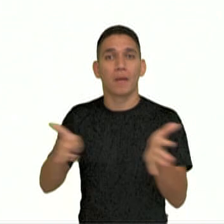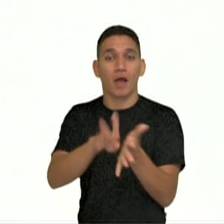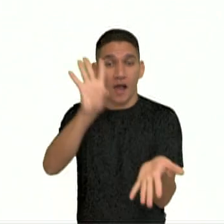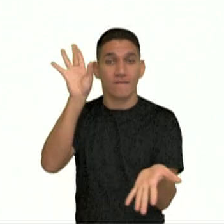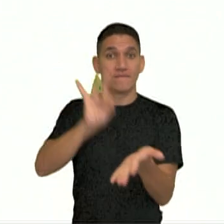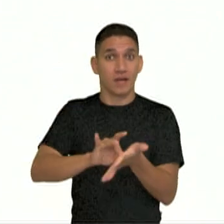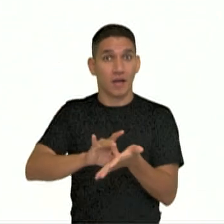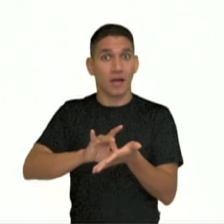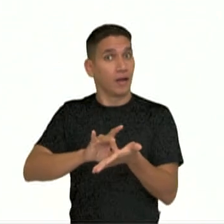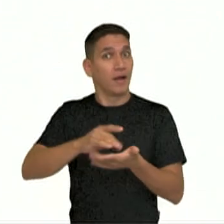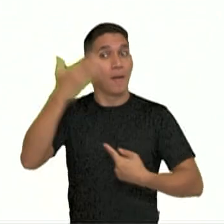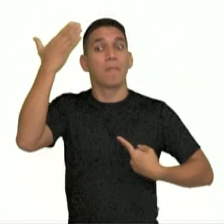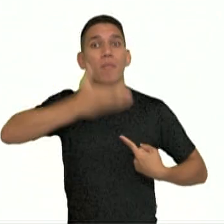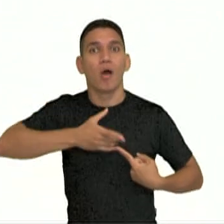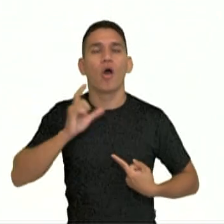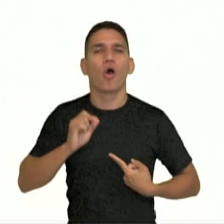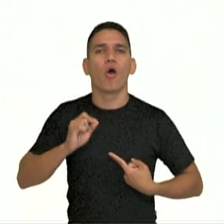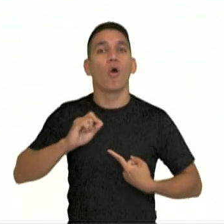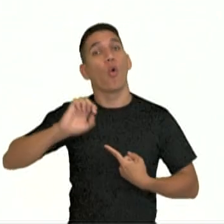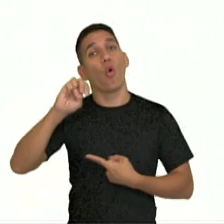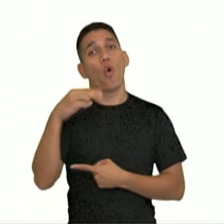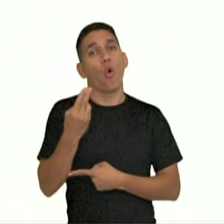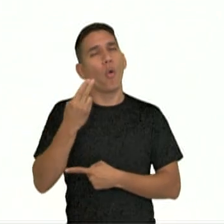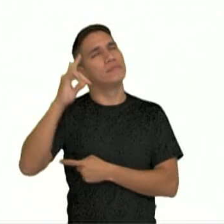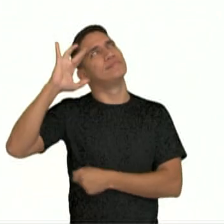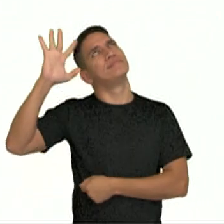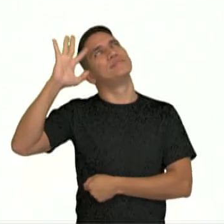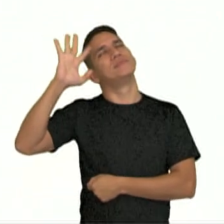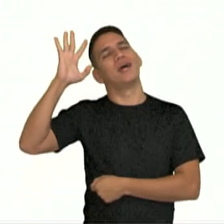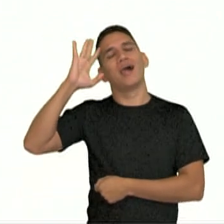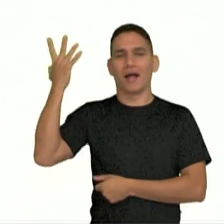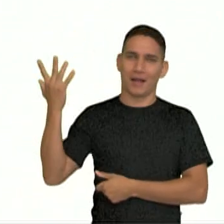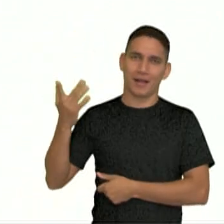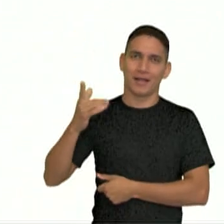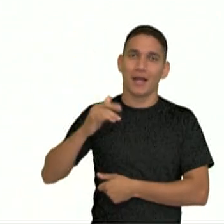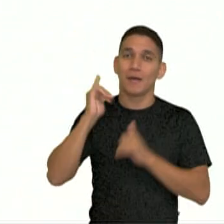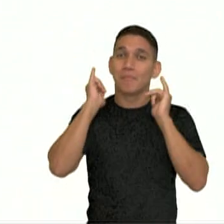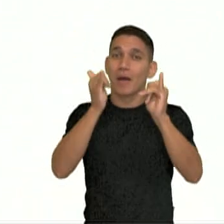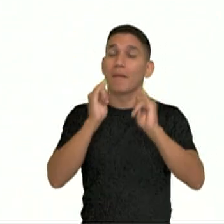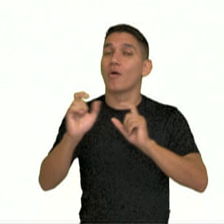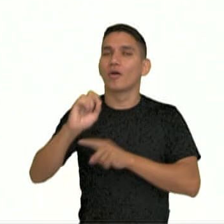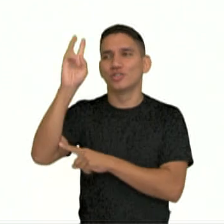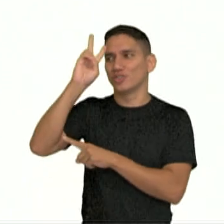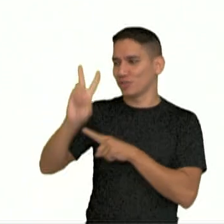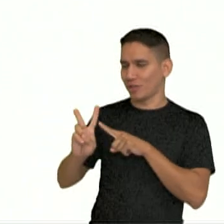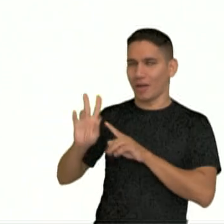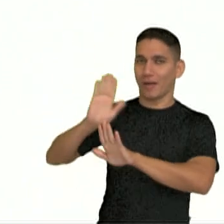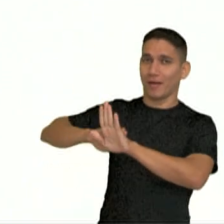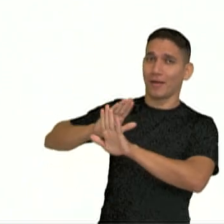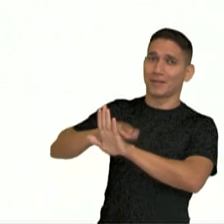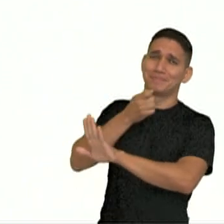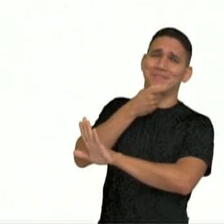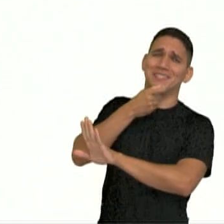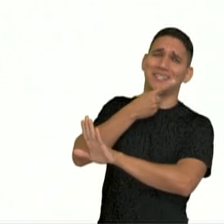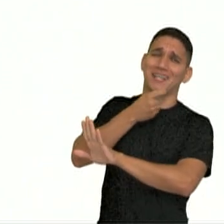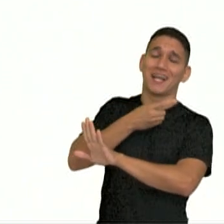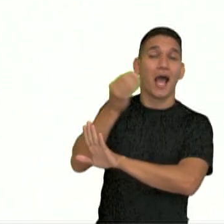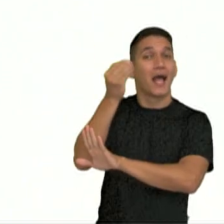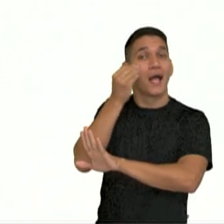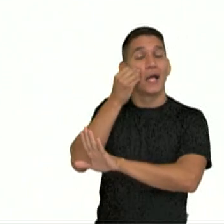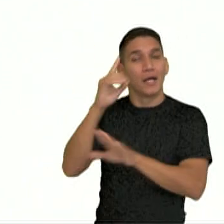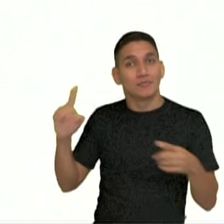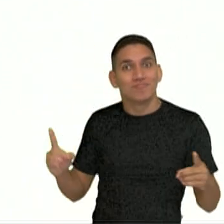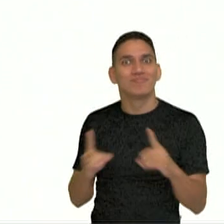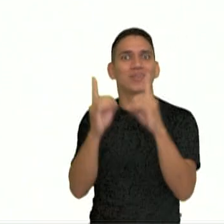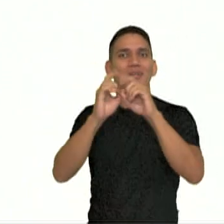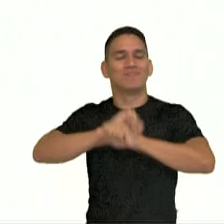ou fictícios em suas histórias, contadas de forma engraçada, com objetivo lúdico.